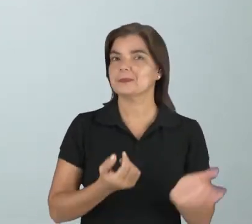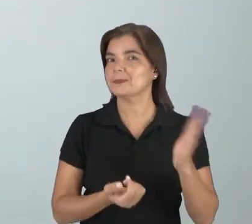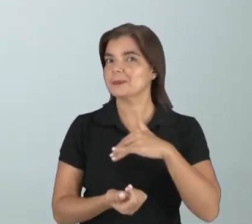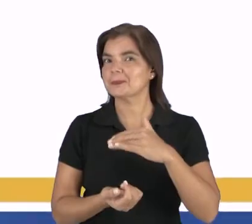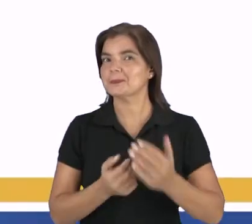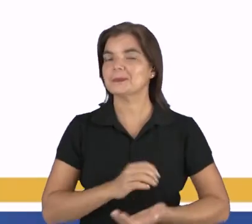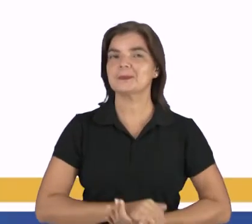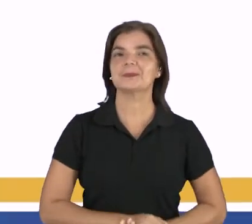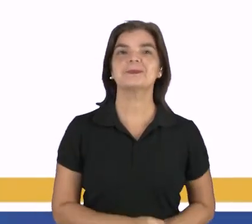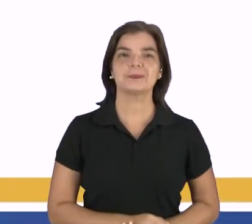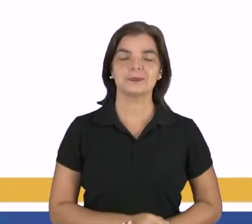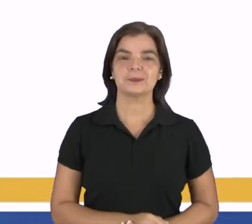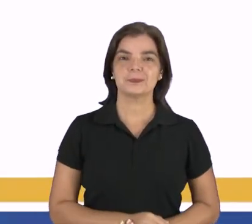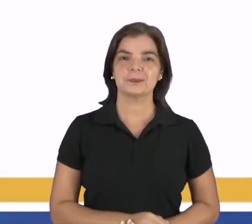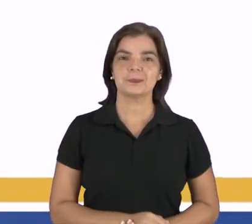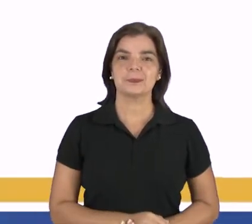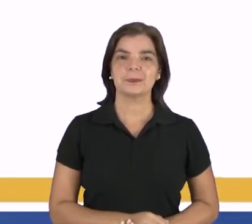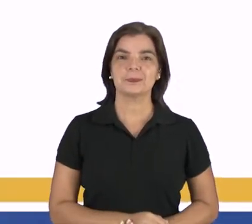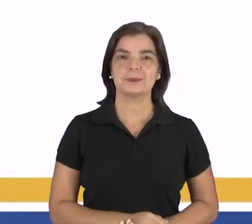comigo?